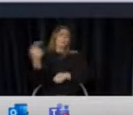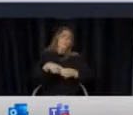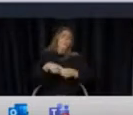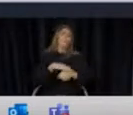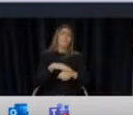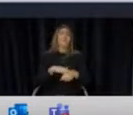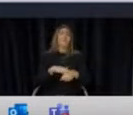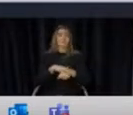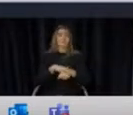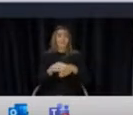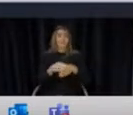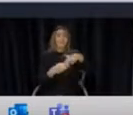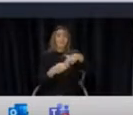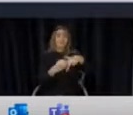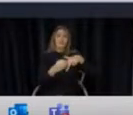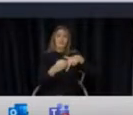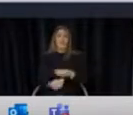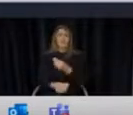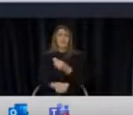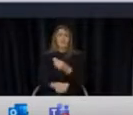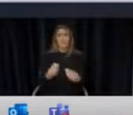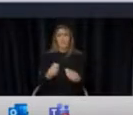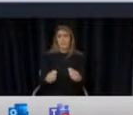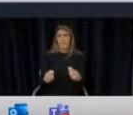doação. Próximo.